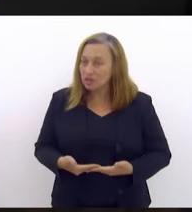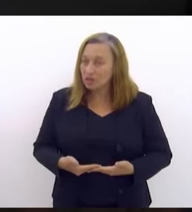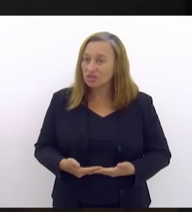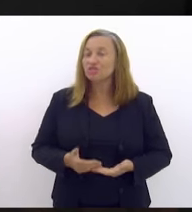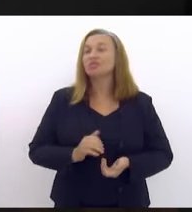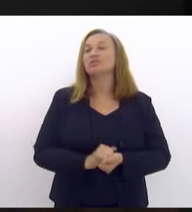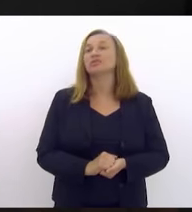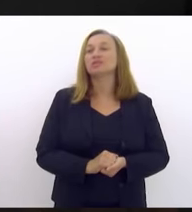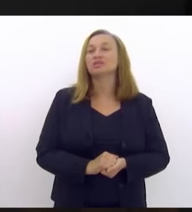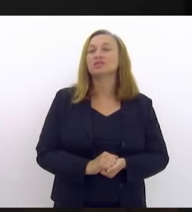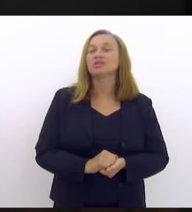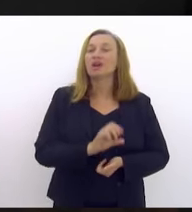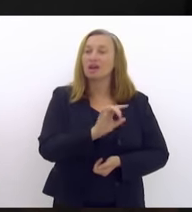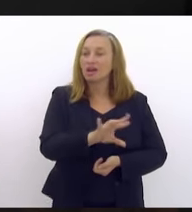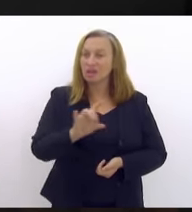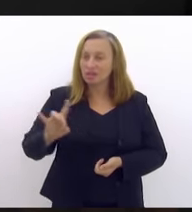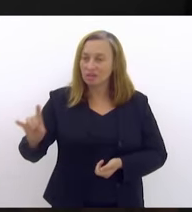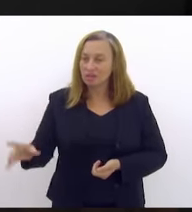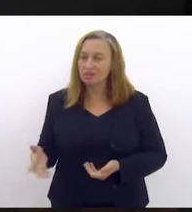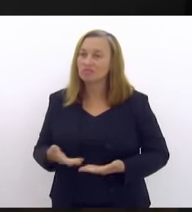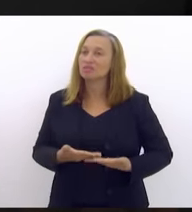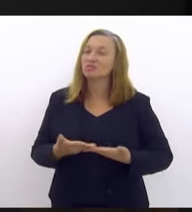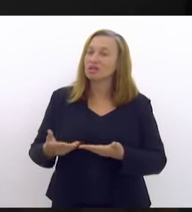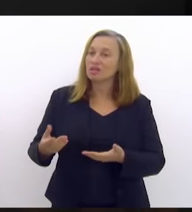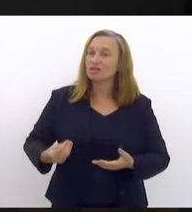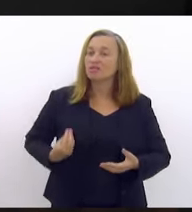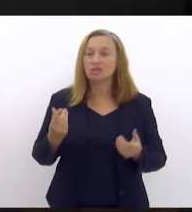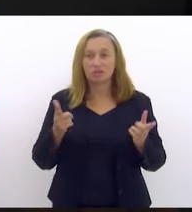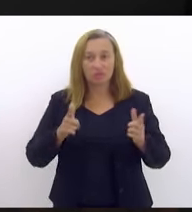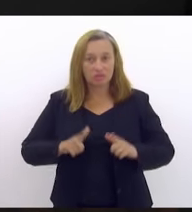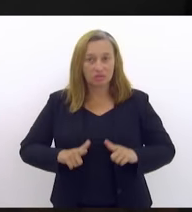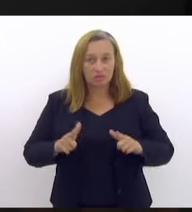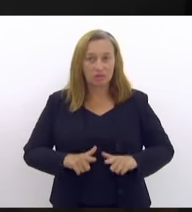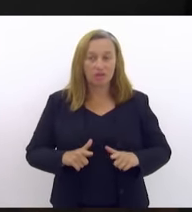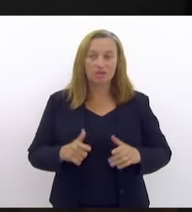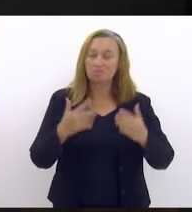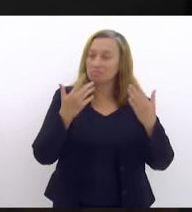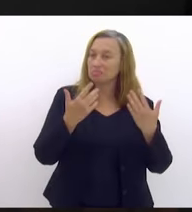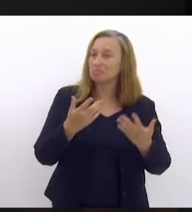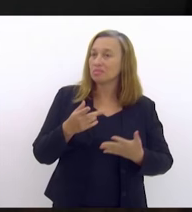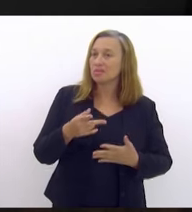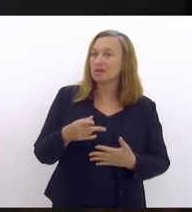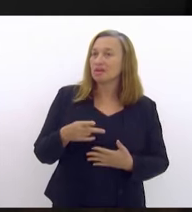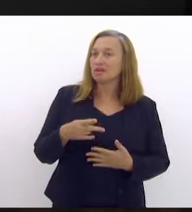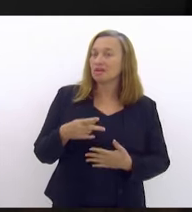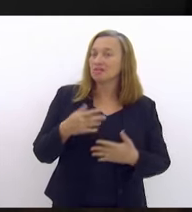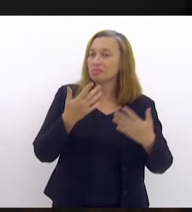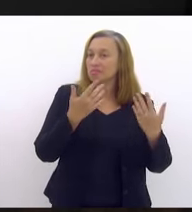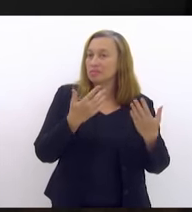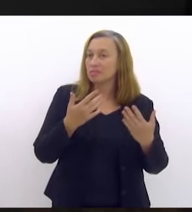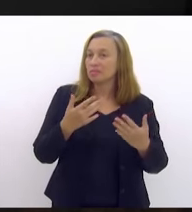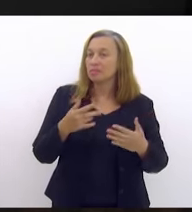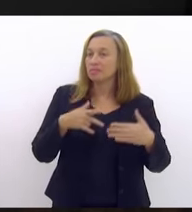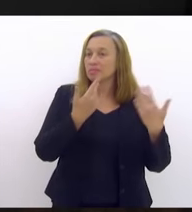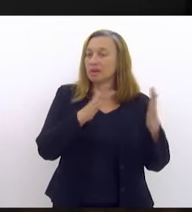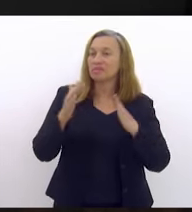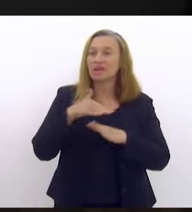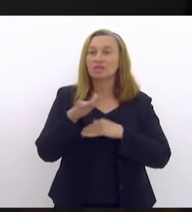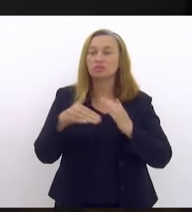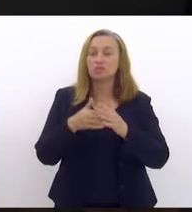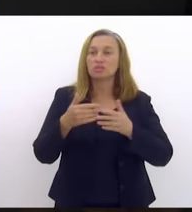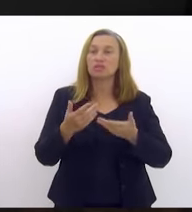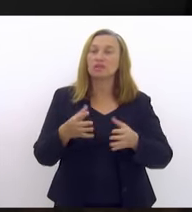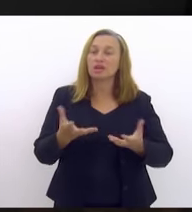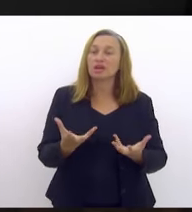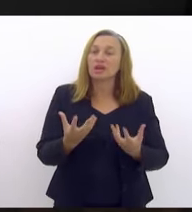fiz a cada um de vocês e vocês estarem aqui hoje para poder dar uma saudação para todos que vão receber a moção e para